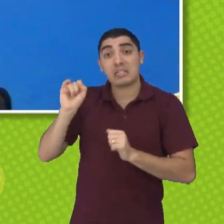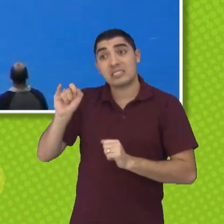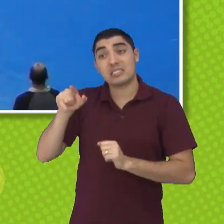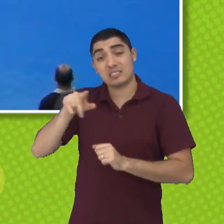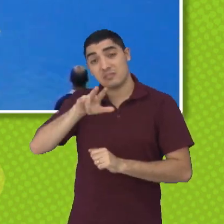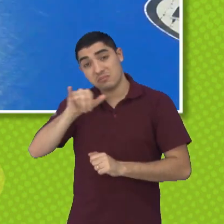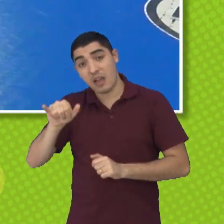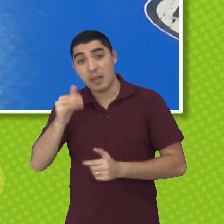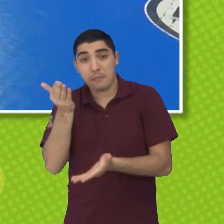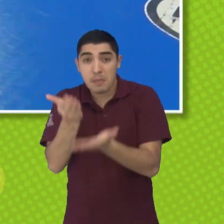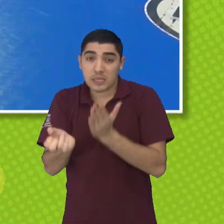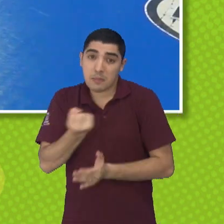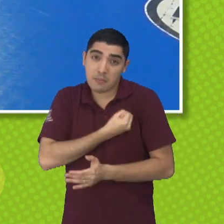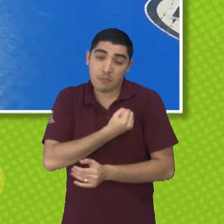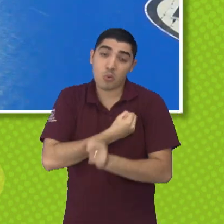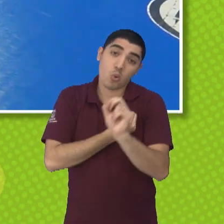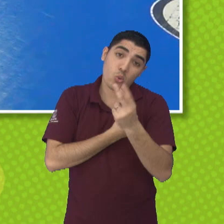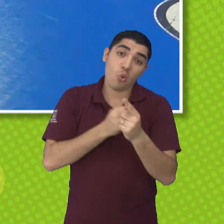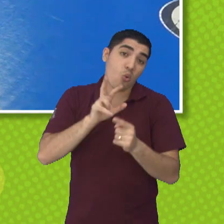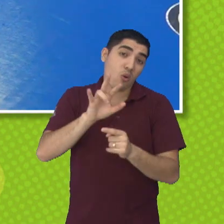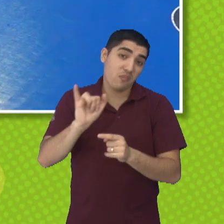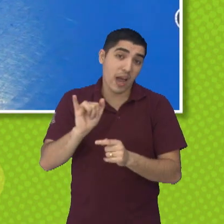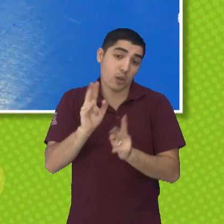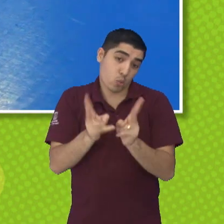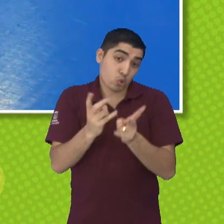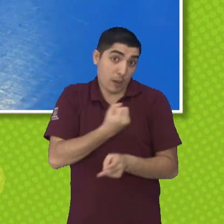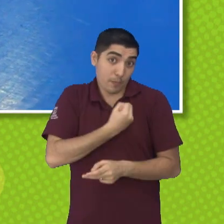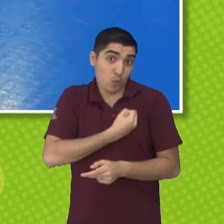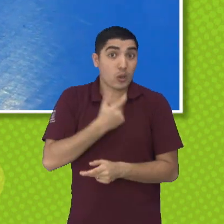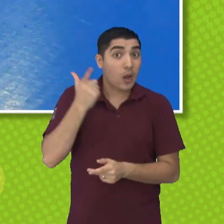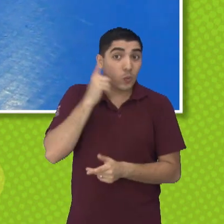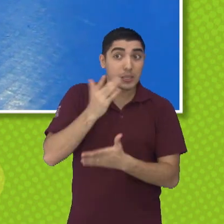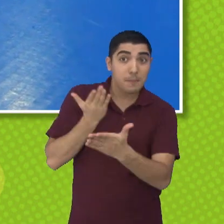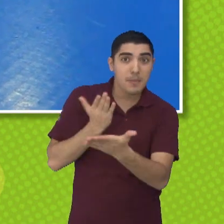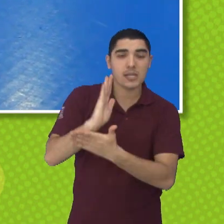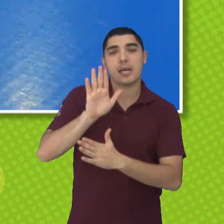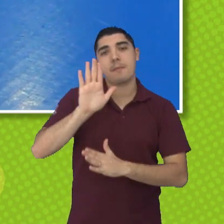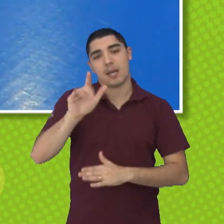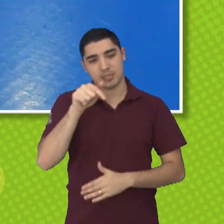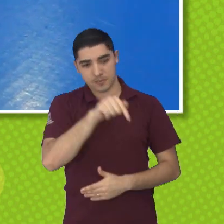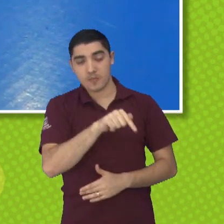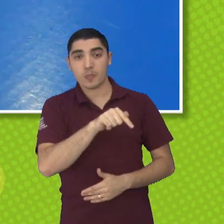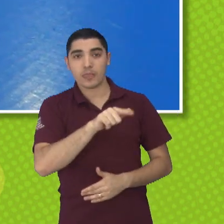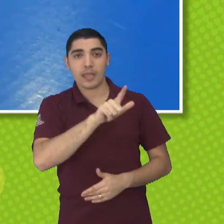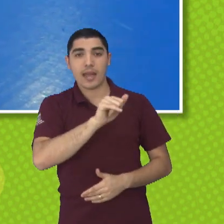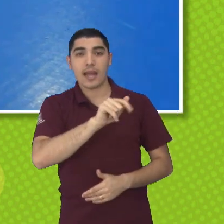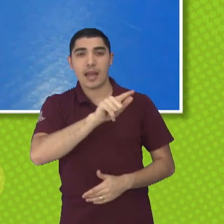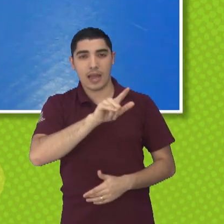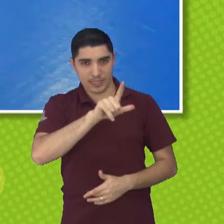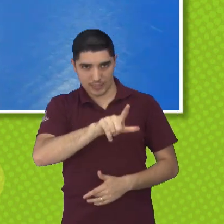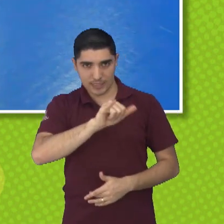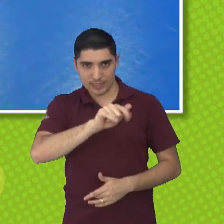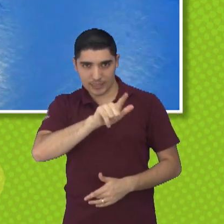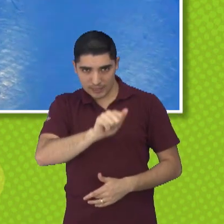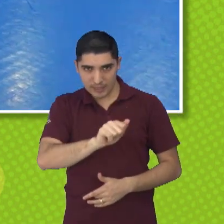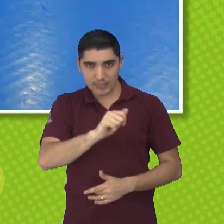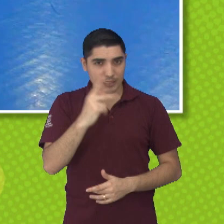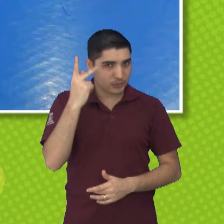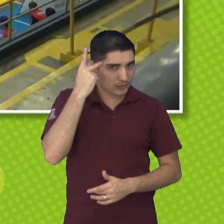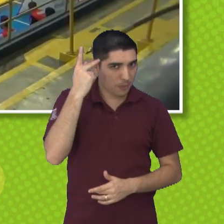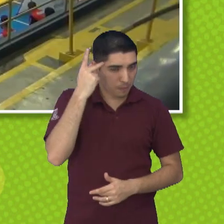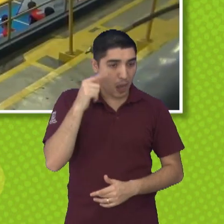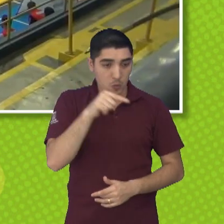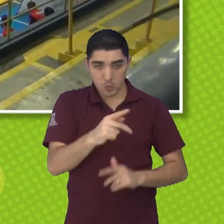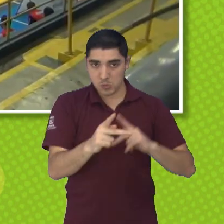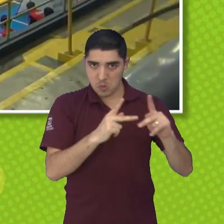joga a última rodada só para cumprir tabela. Mas na Liga Estadual está sobrando, né?